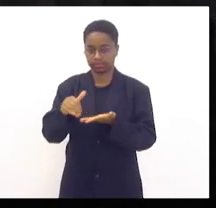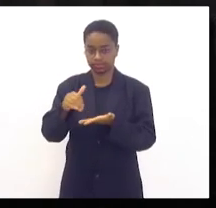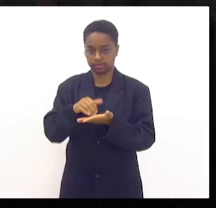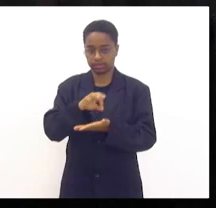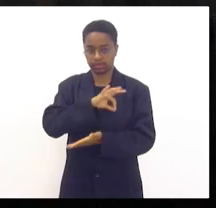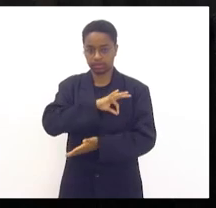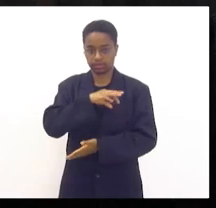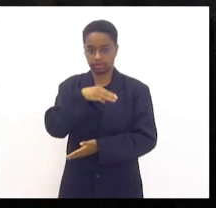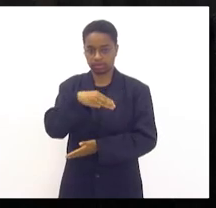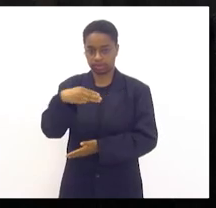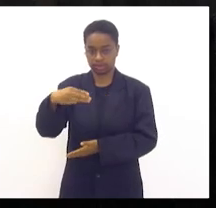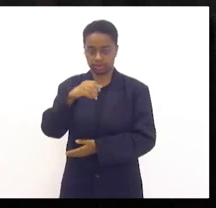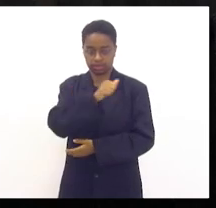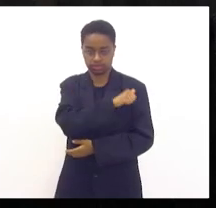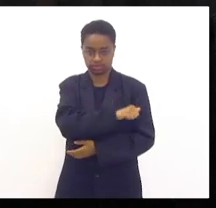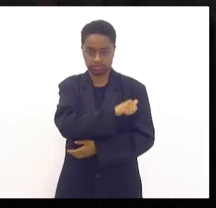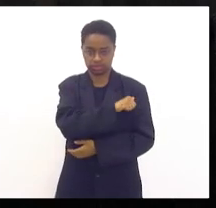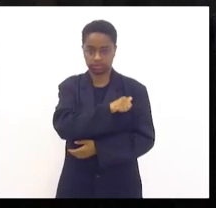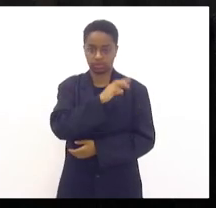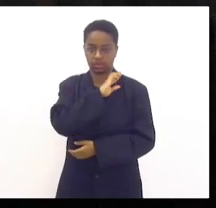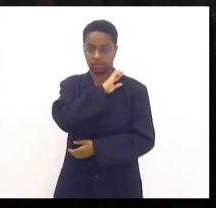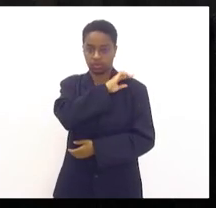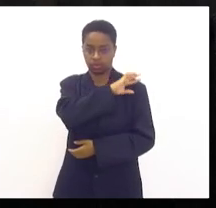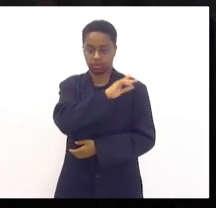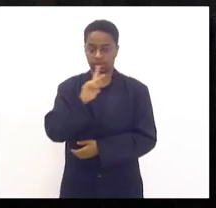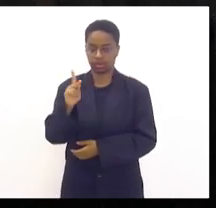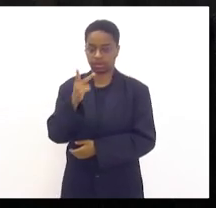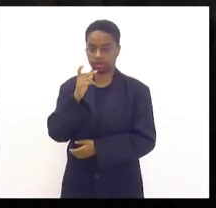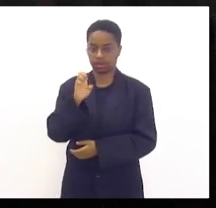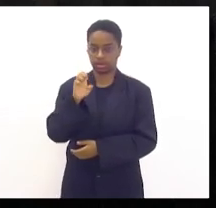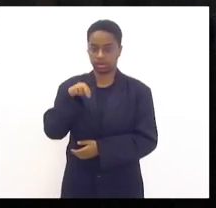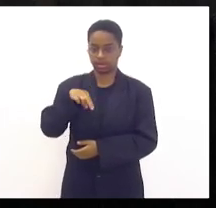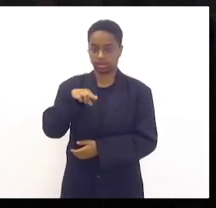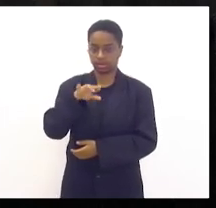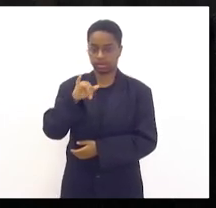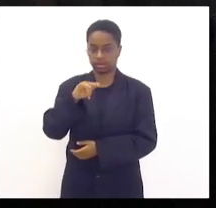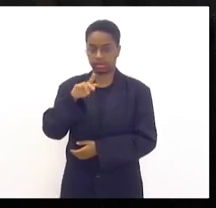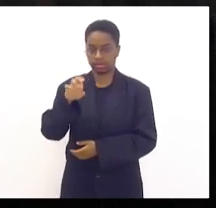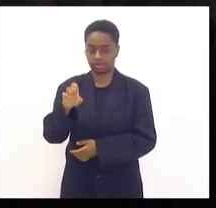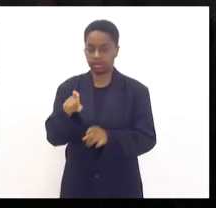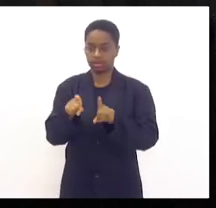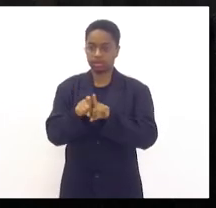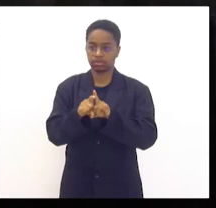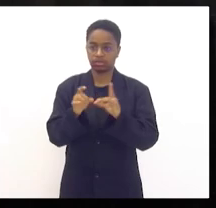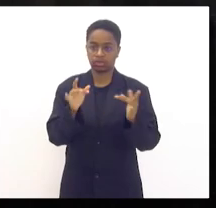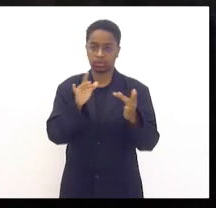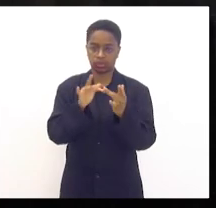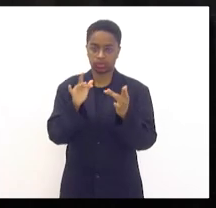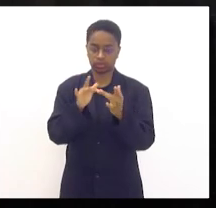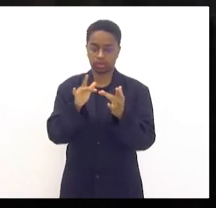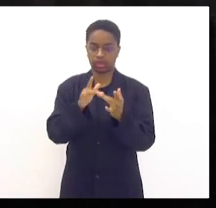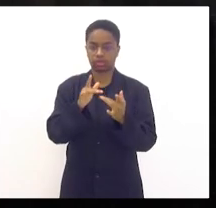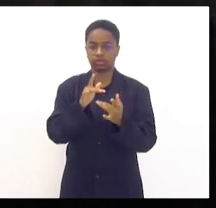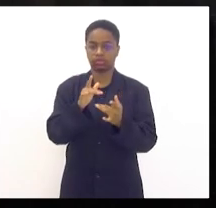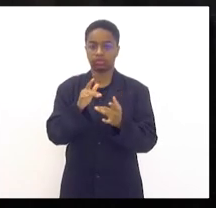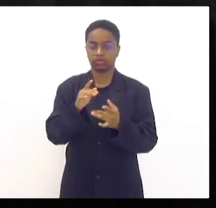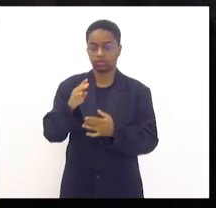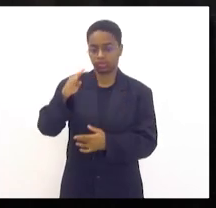Polícia Militar do Estado do Rio de Janeiro, Coronel Henrique, fiz contato com o comandante do 20º